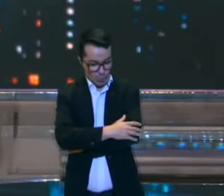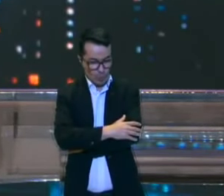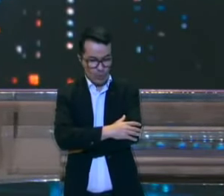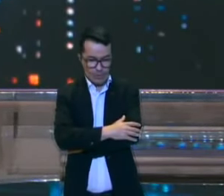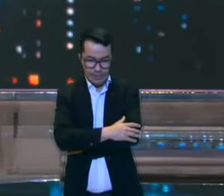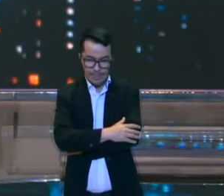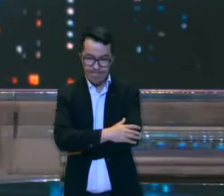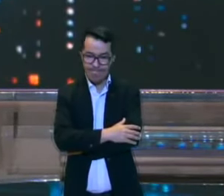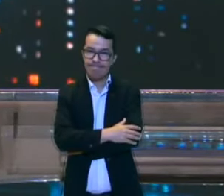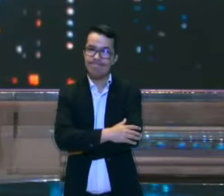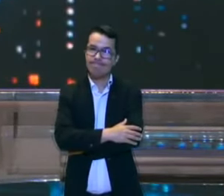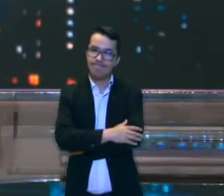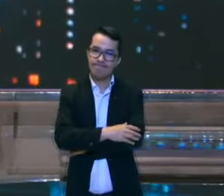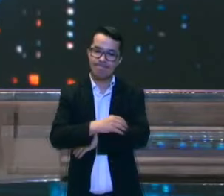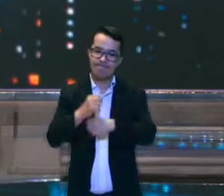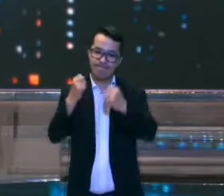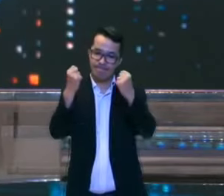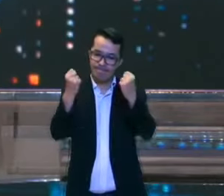Sabe, eu